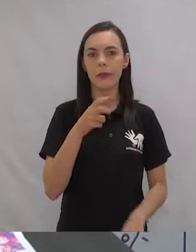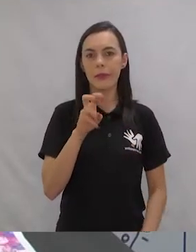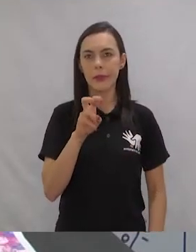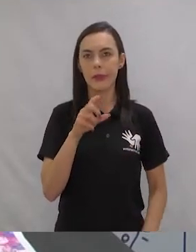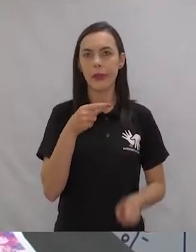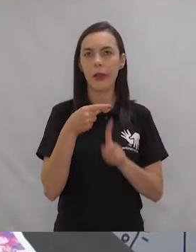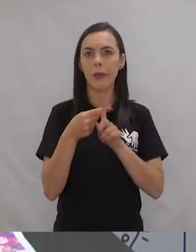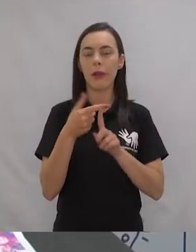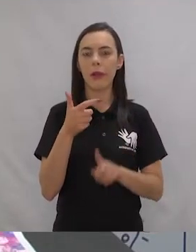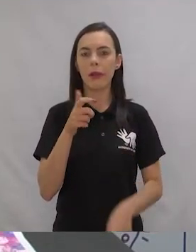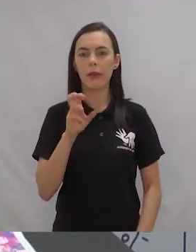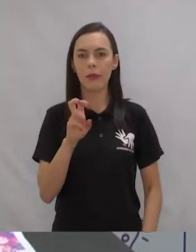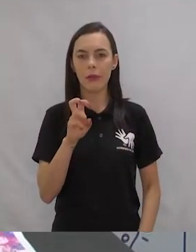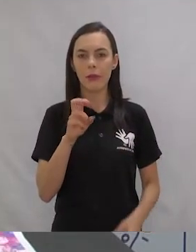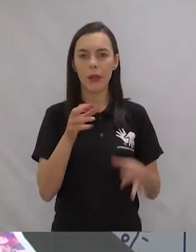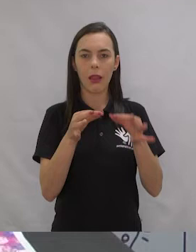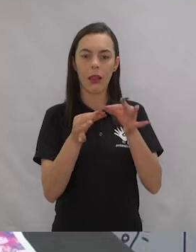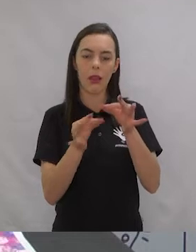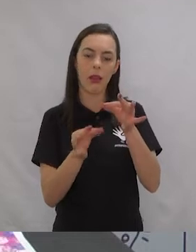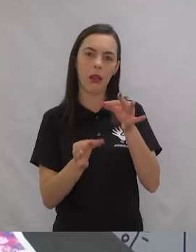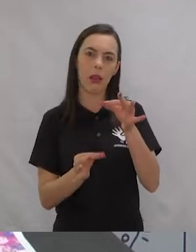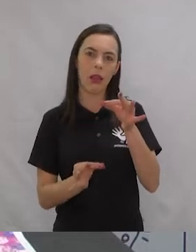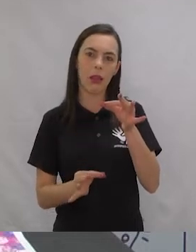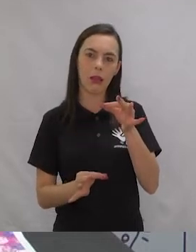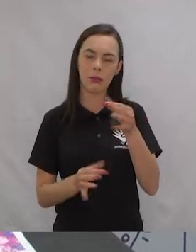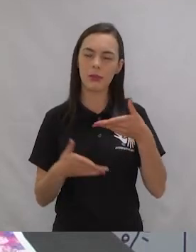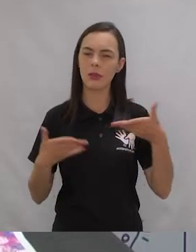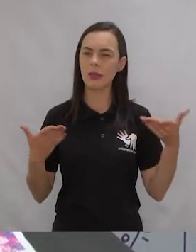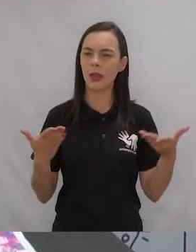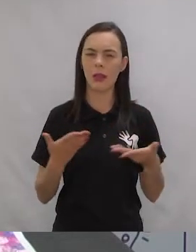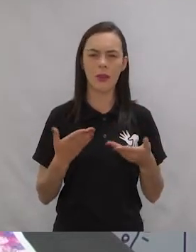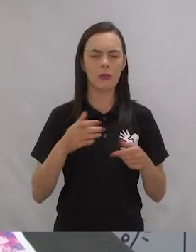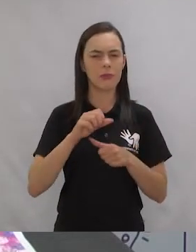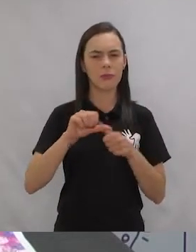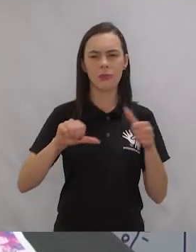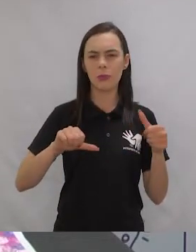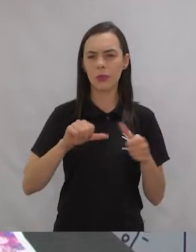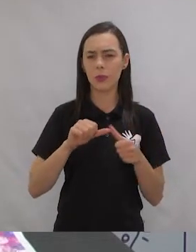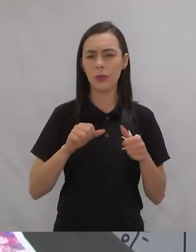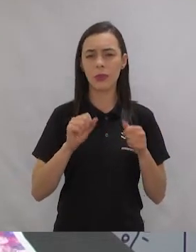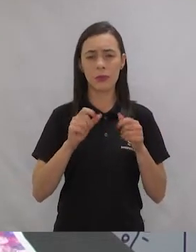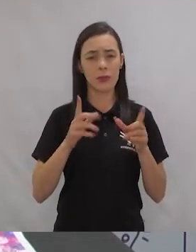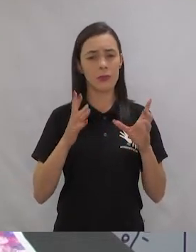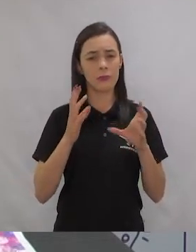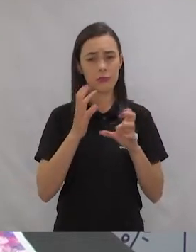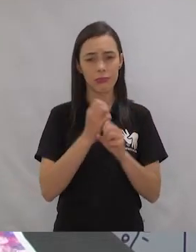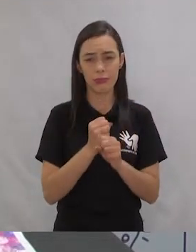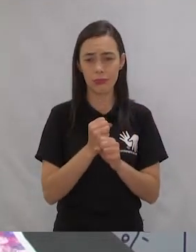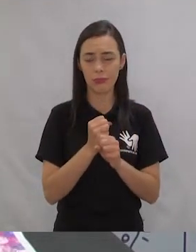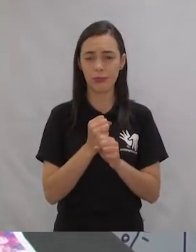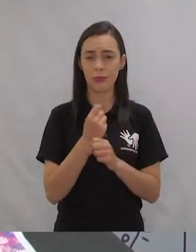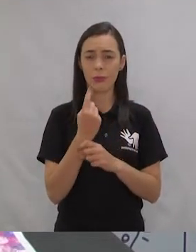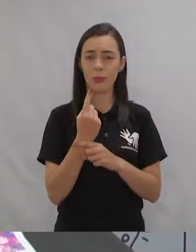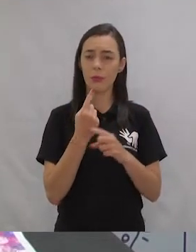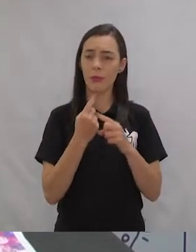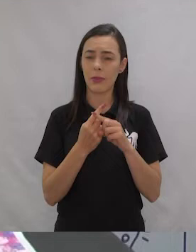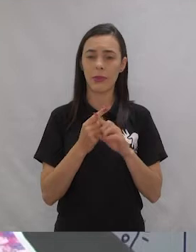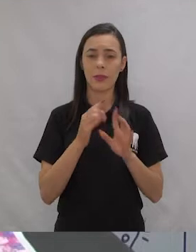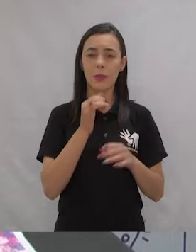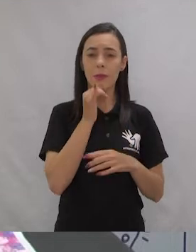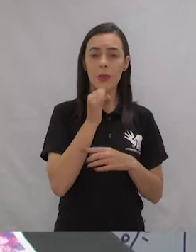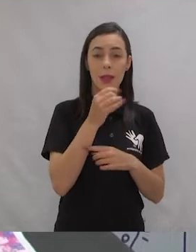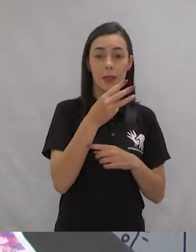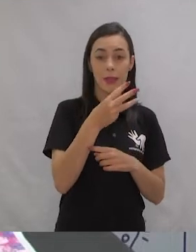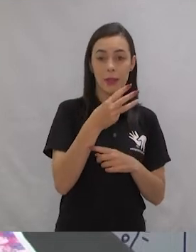mais 25 mais 25, né? Olha o que a gente faz. A gente está somando as parcelas iguais. Então,